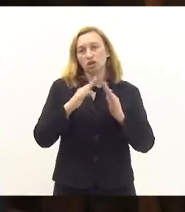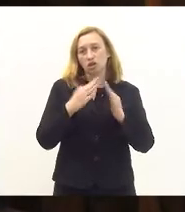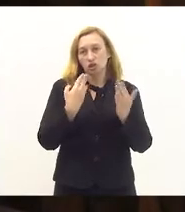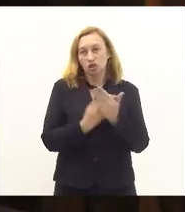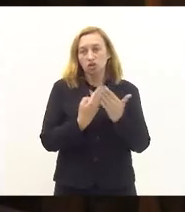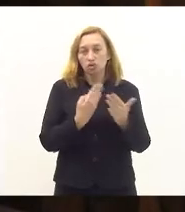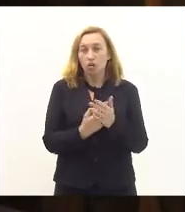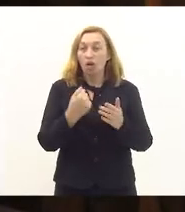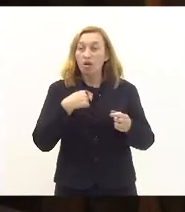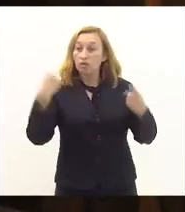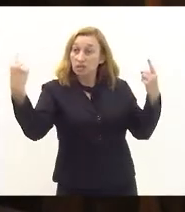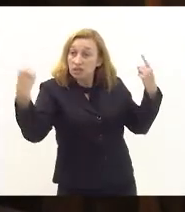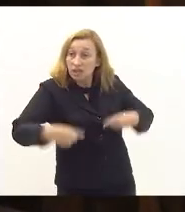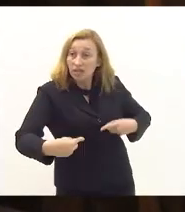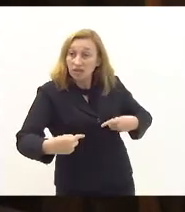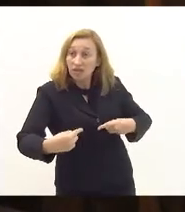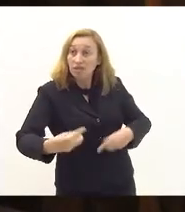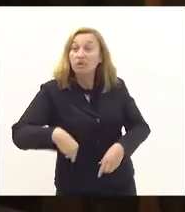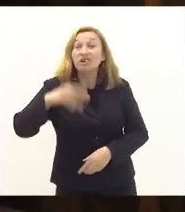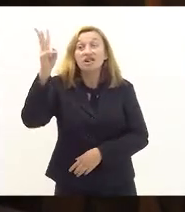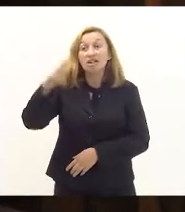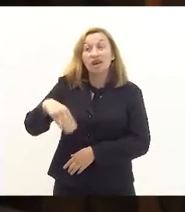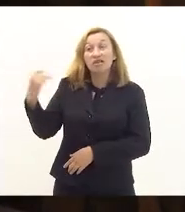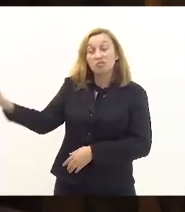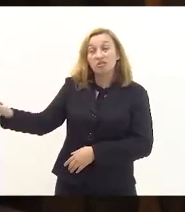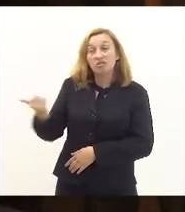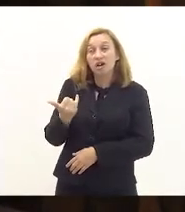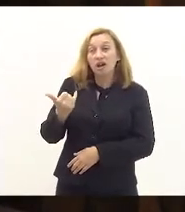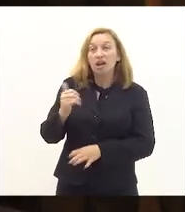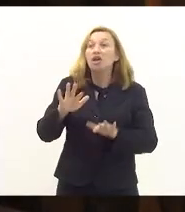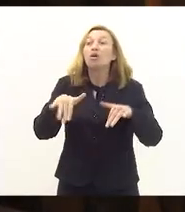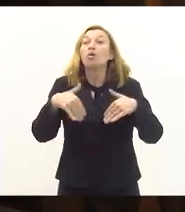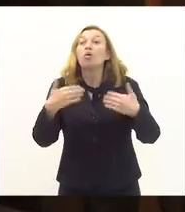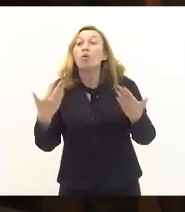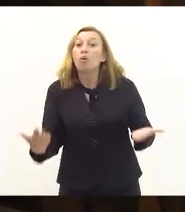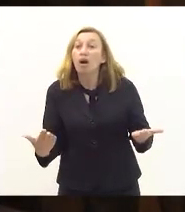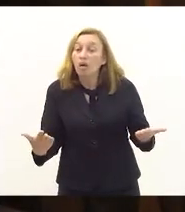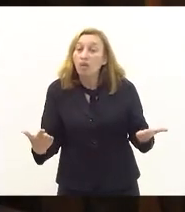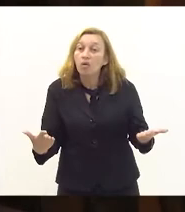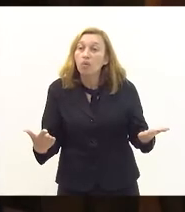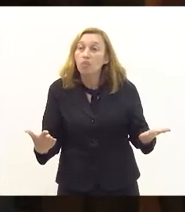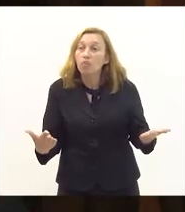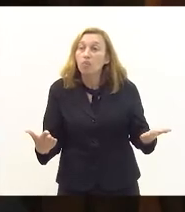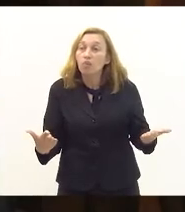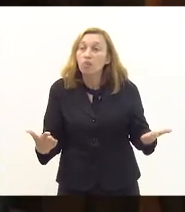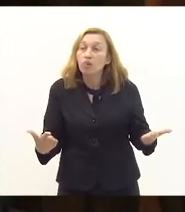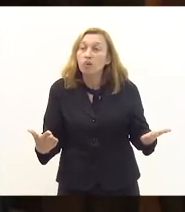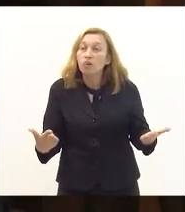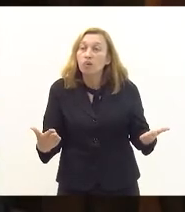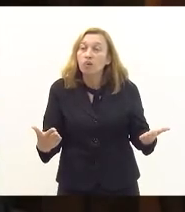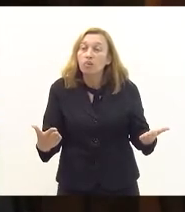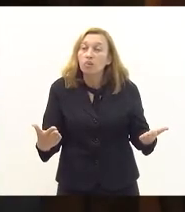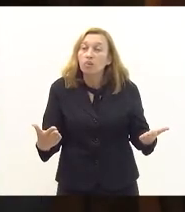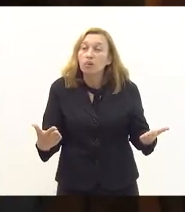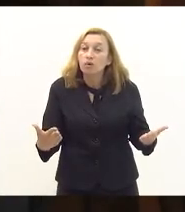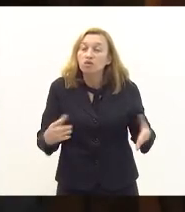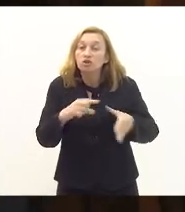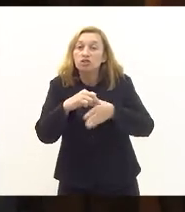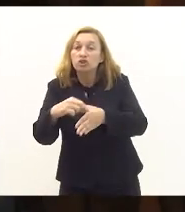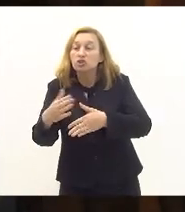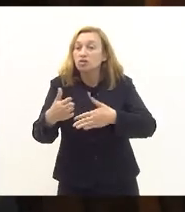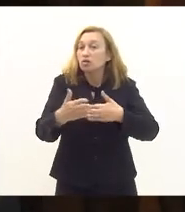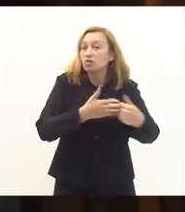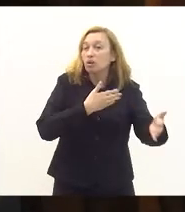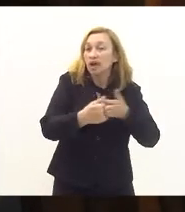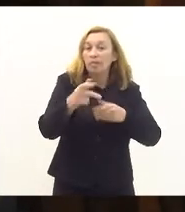Eu desafio aqui quem me diga qual o dirigente de algum país ou de algum